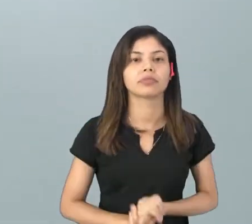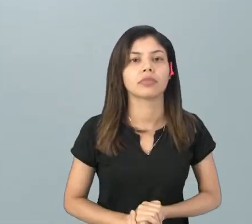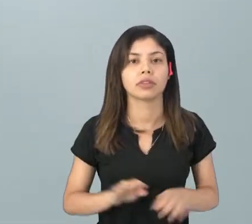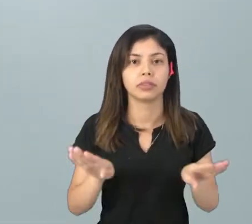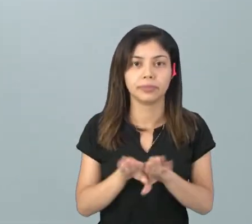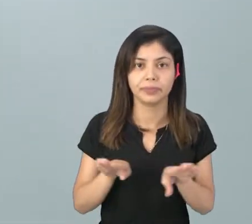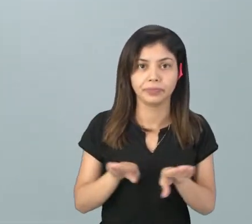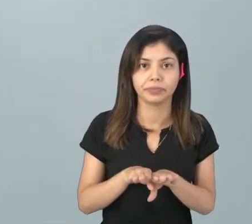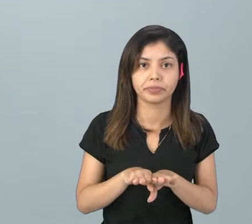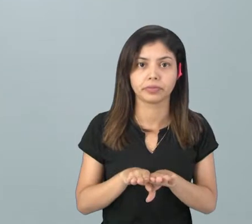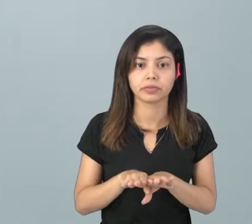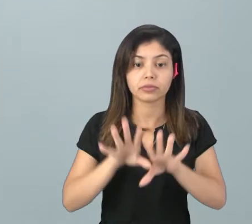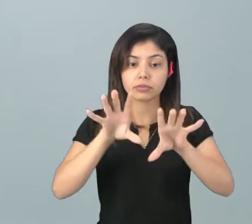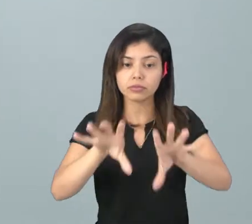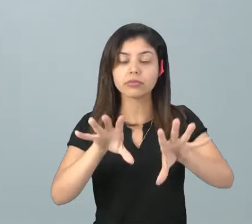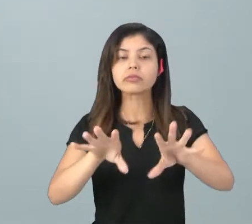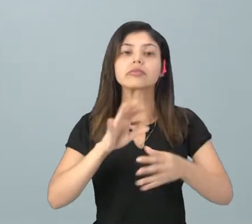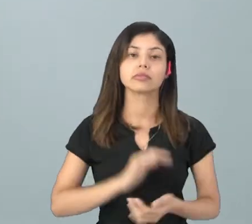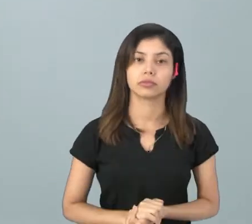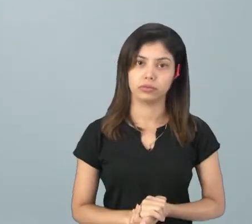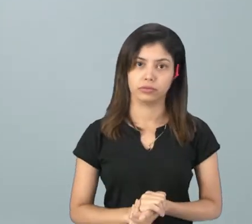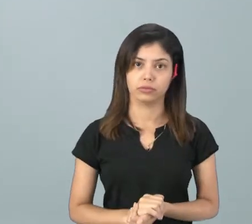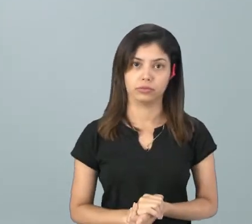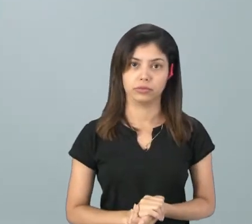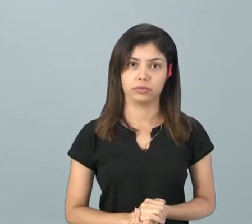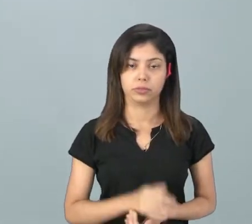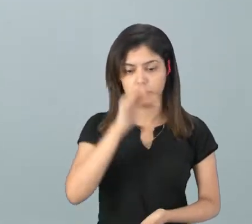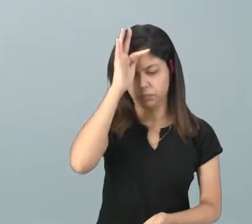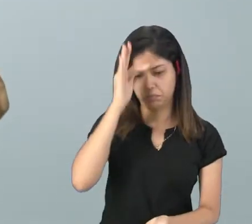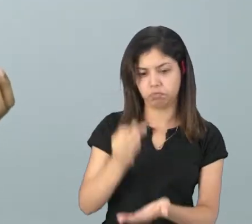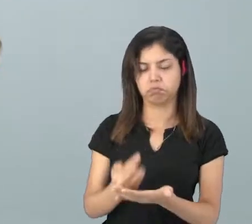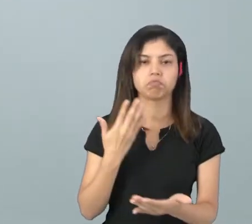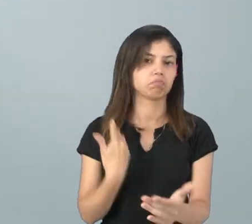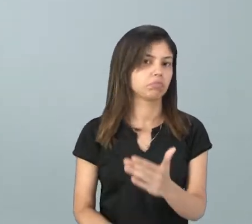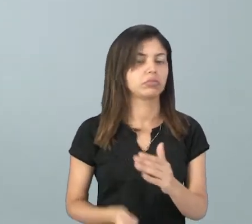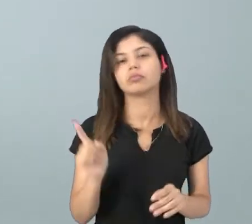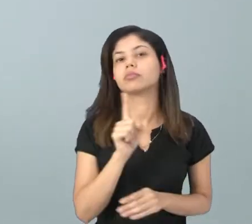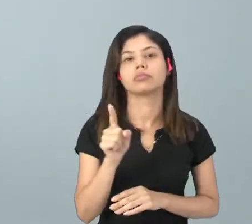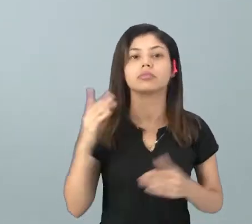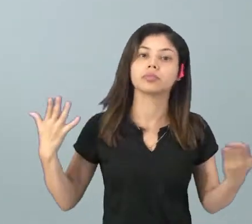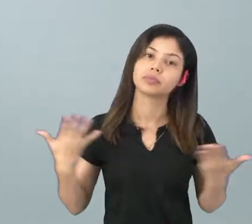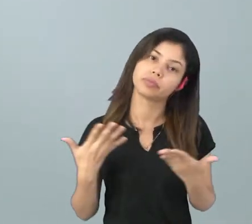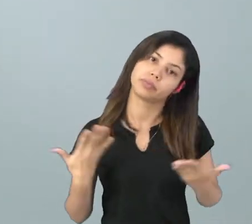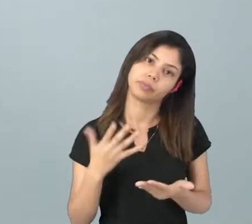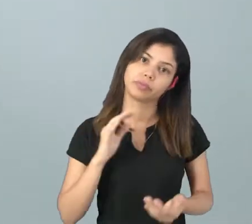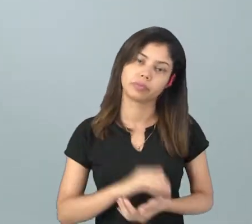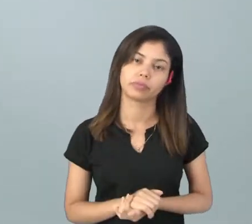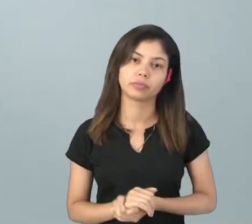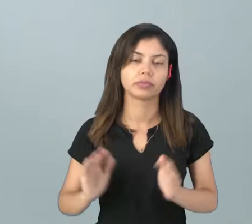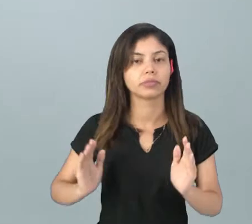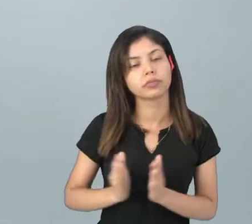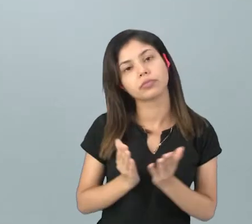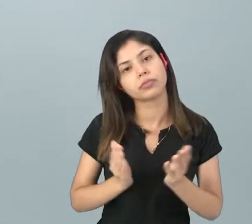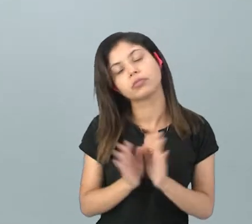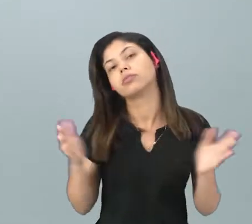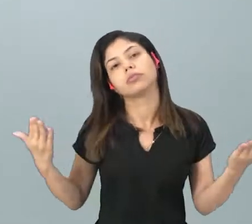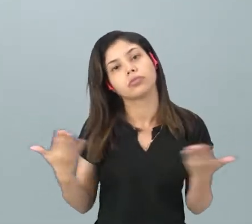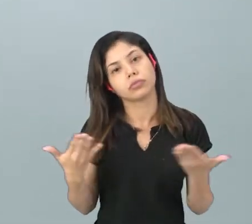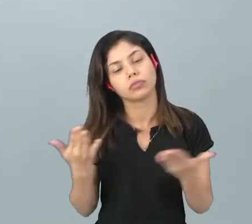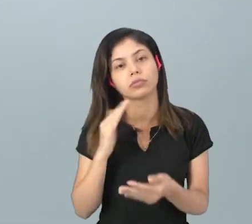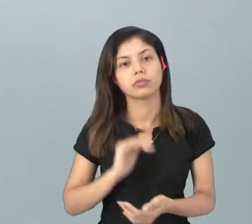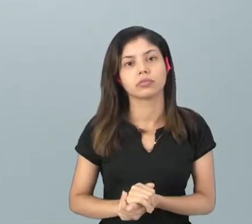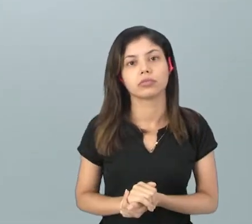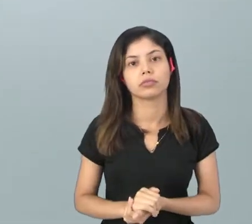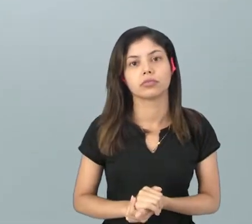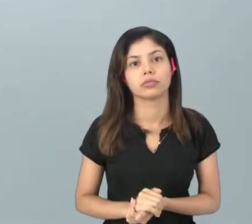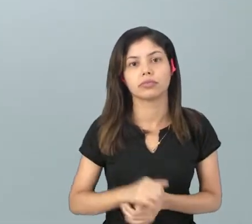e diante de tal situação eles não abdicavam sua fé. Hoje, por muito menos, esses cristãos de hoje, por muito menos, eles